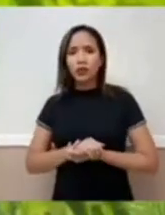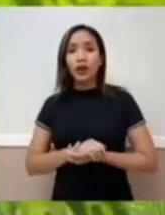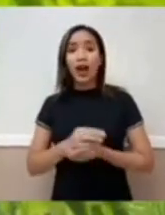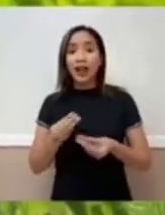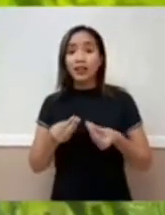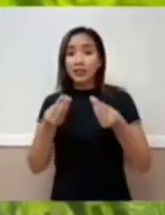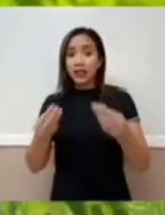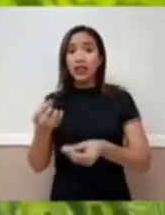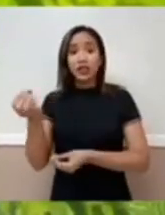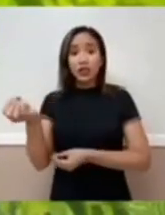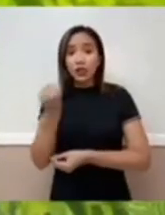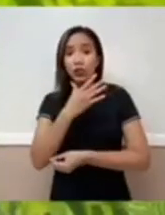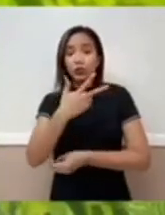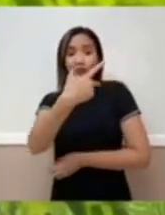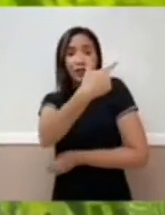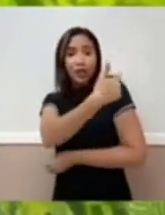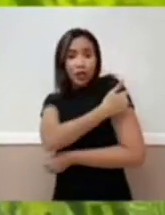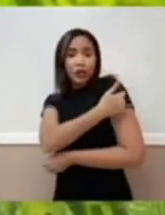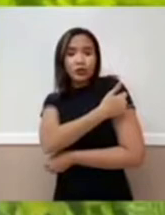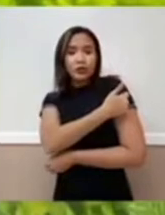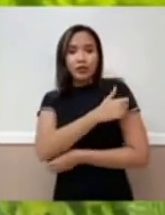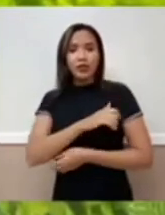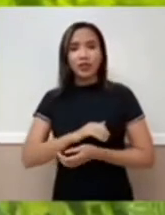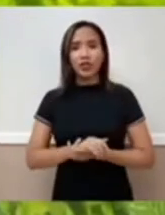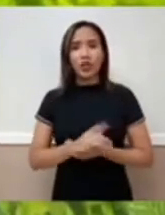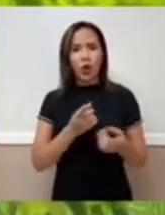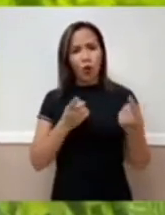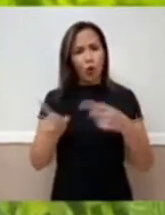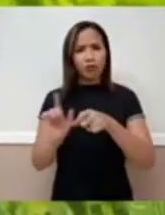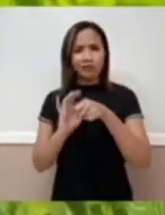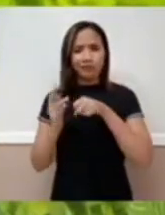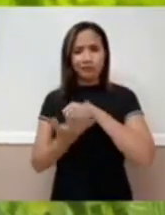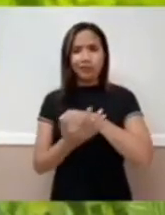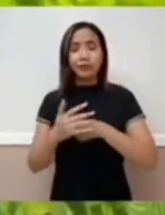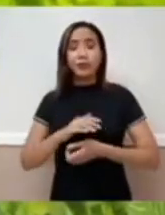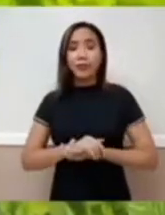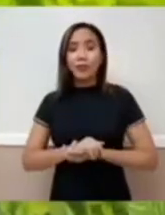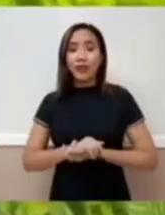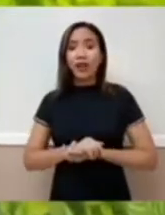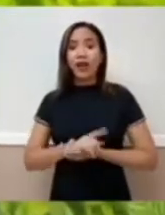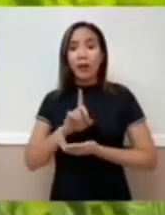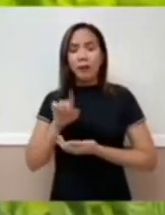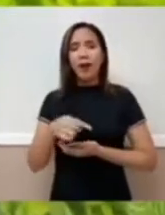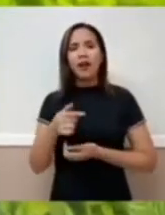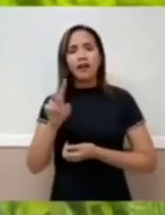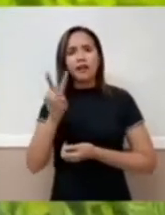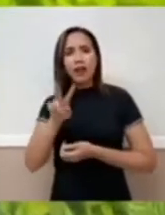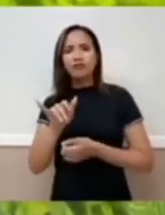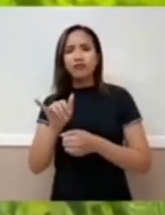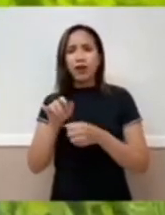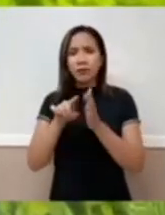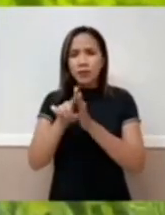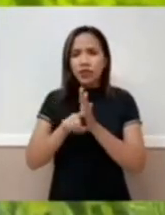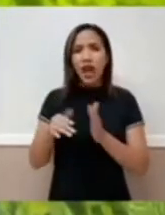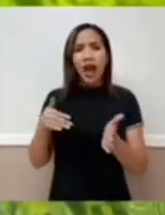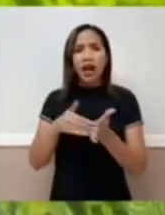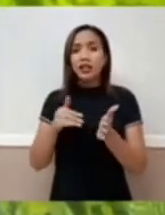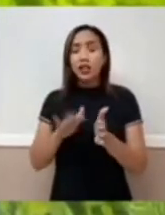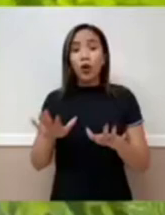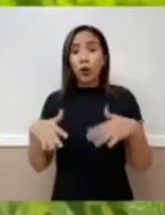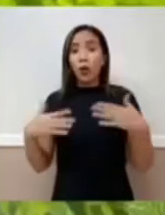cronograma de entrega de novas doses de vacinas contra o coronavírus para estimar